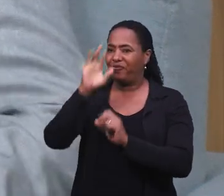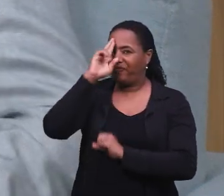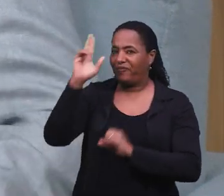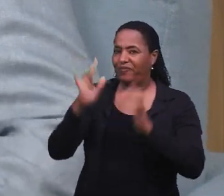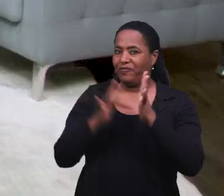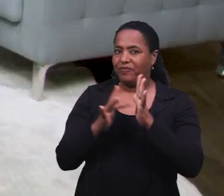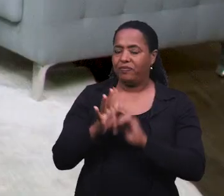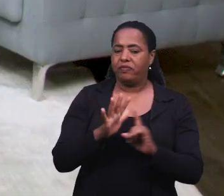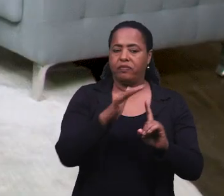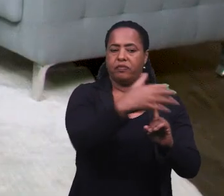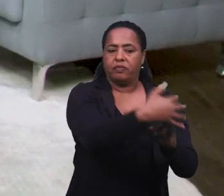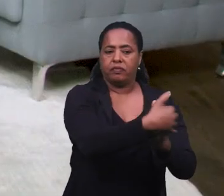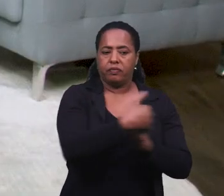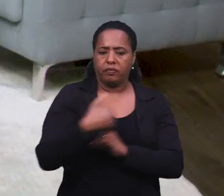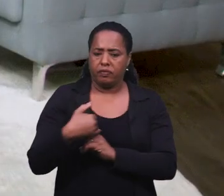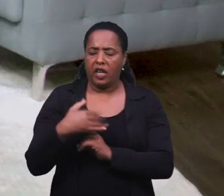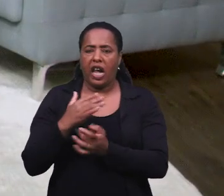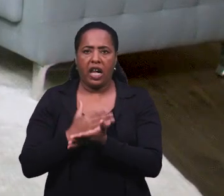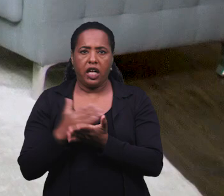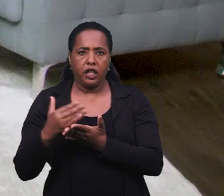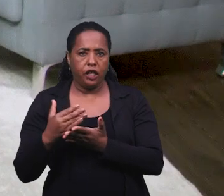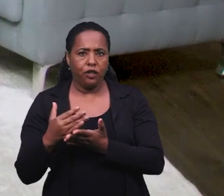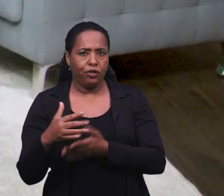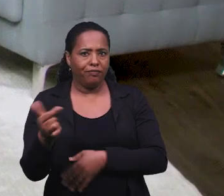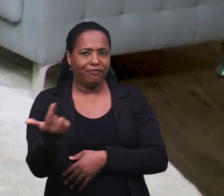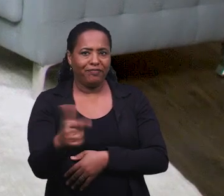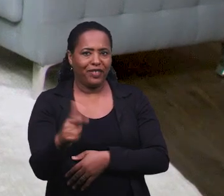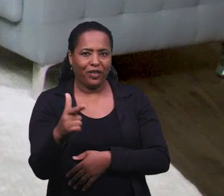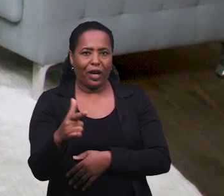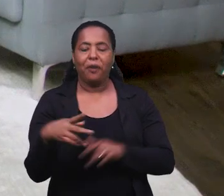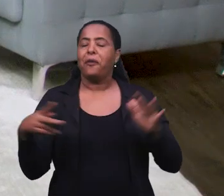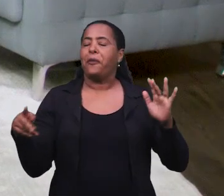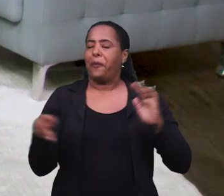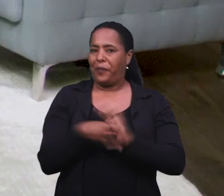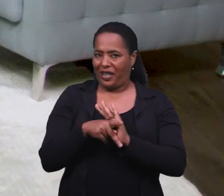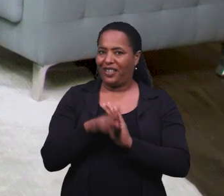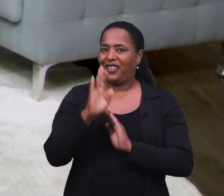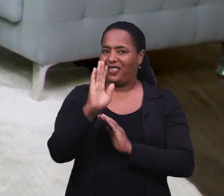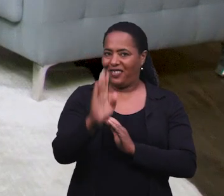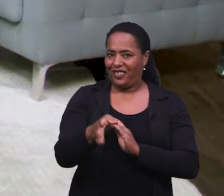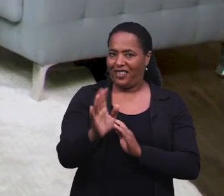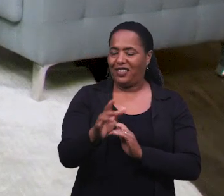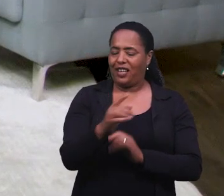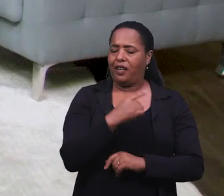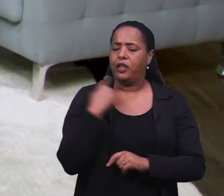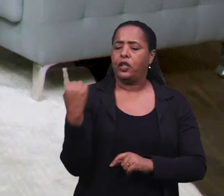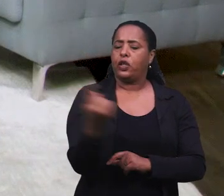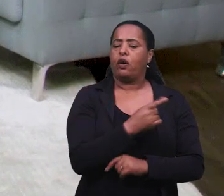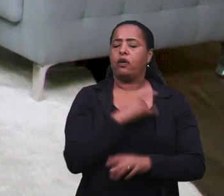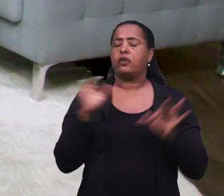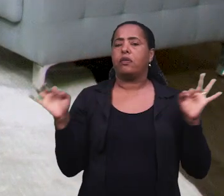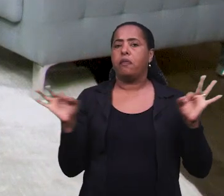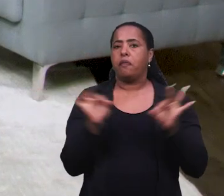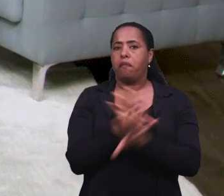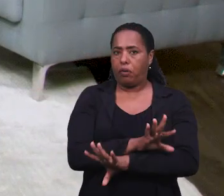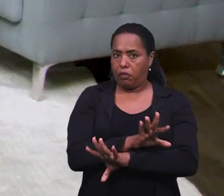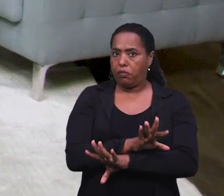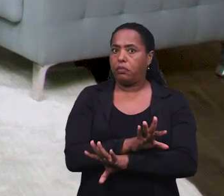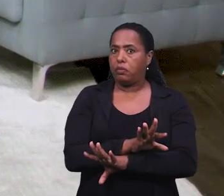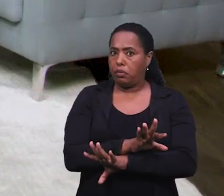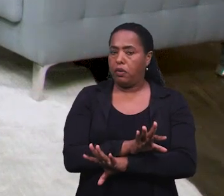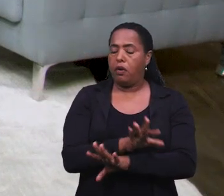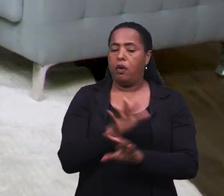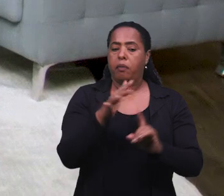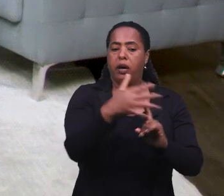também acolhidos. E quem nos acolheu, primeiramente, foi o Espírito Santo, foi o Senhor que nos abraçou